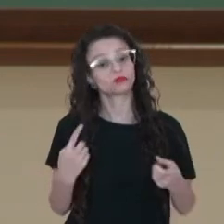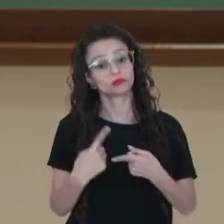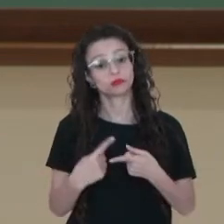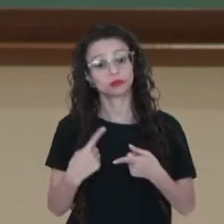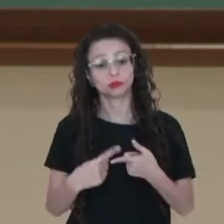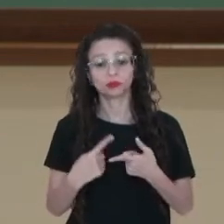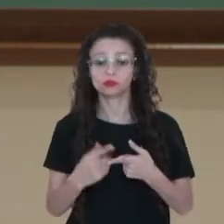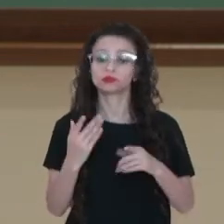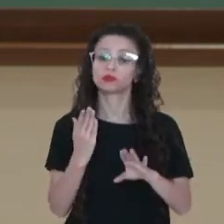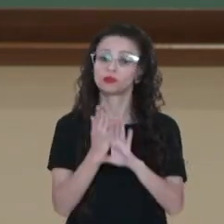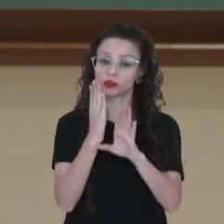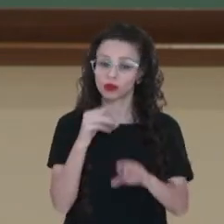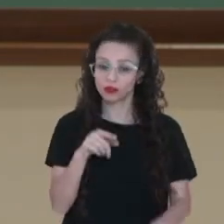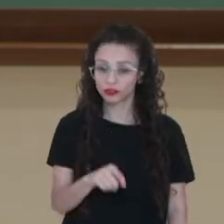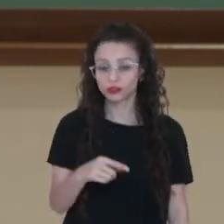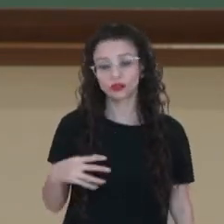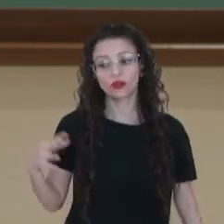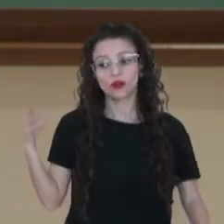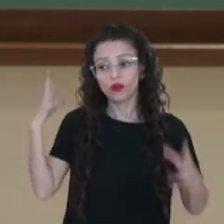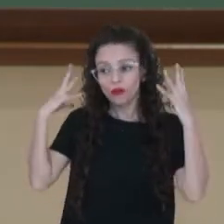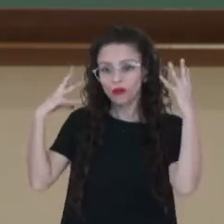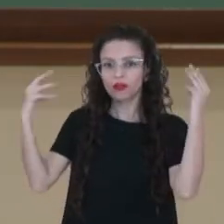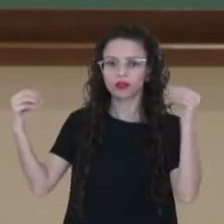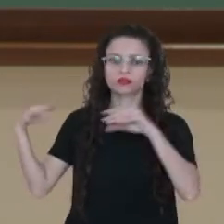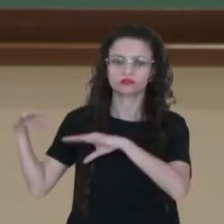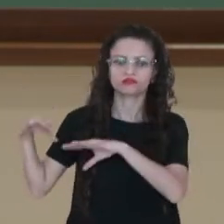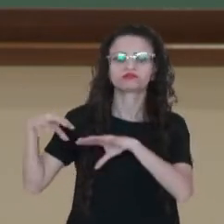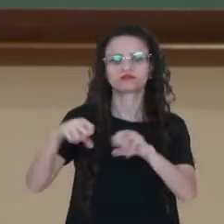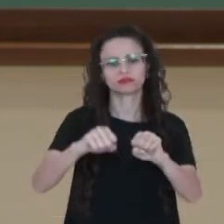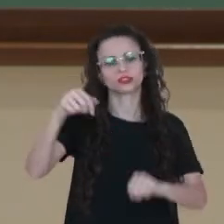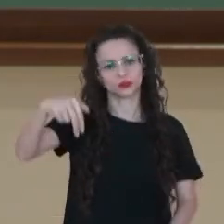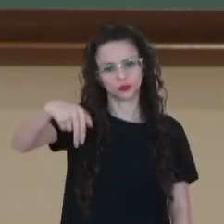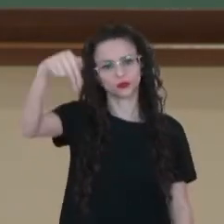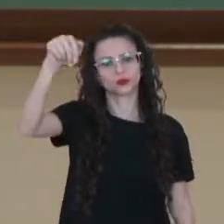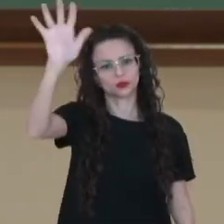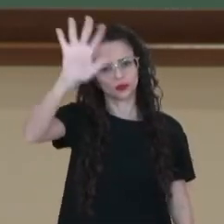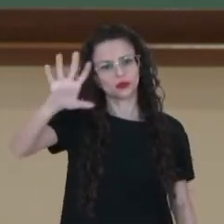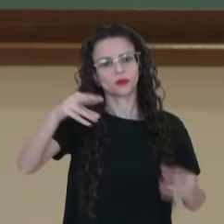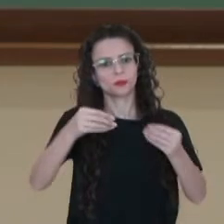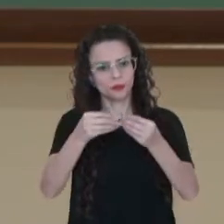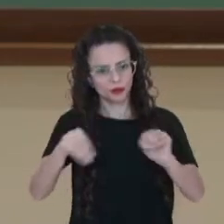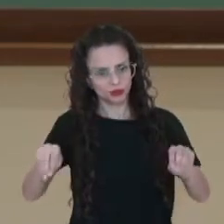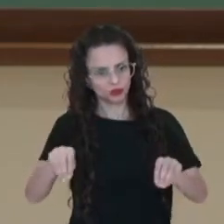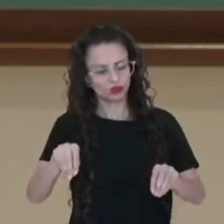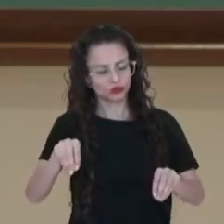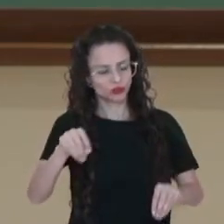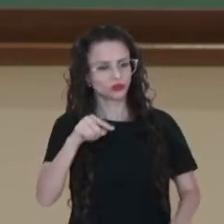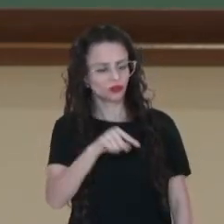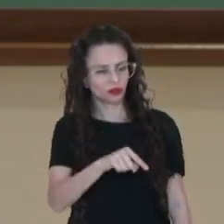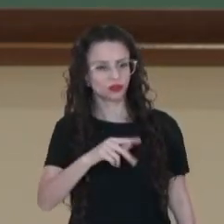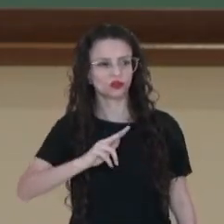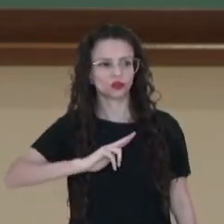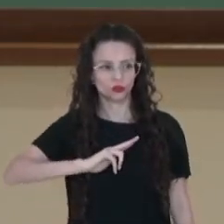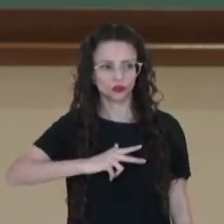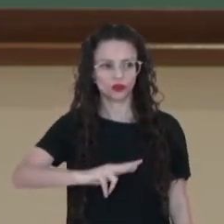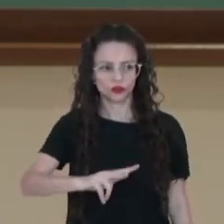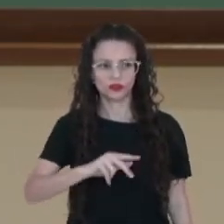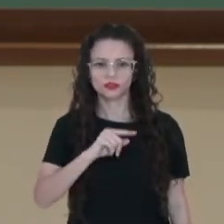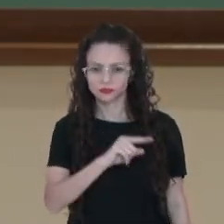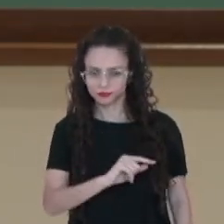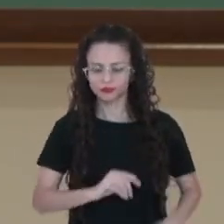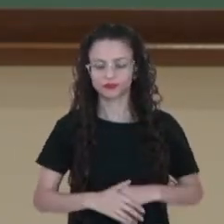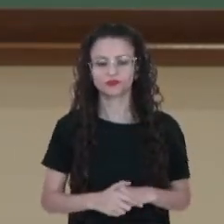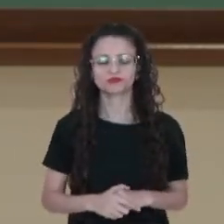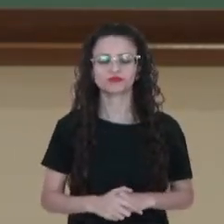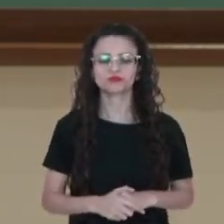por conta disso, os holandeses acabaram invadindo o Nordeste e prejudicando a coroa portuguesa, né? Ou seja, a elite